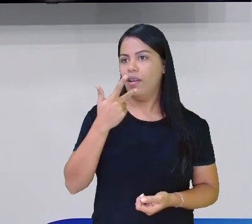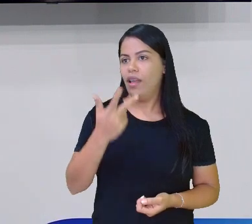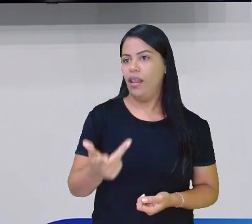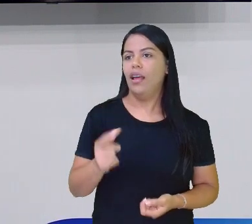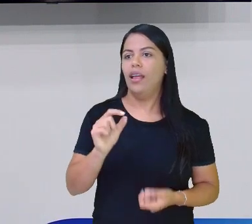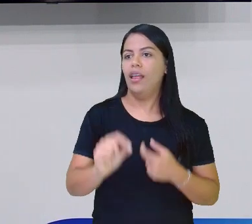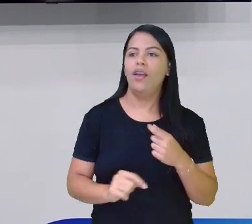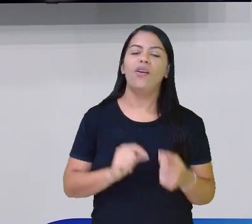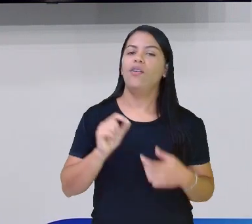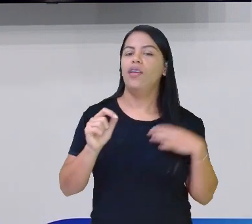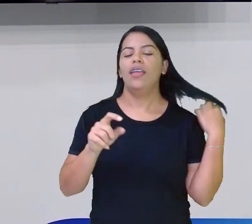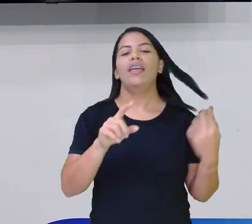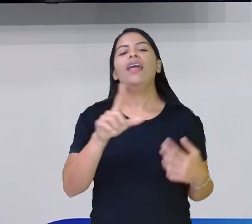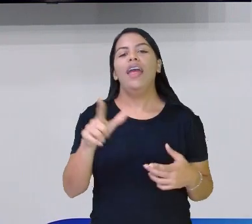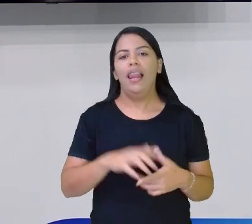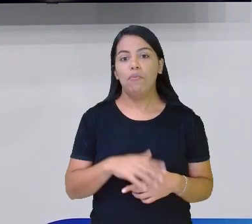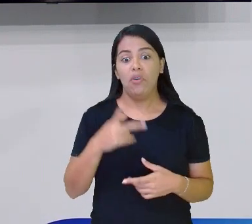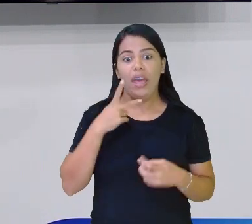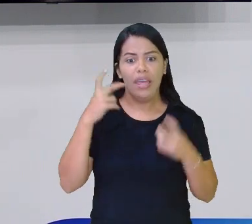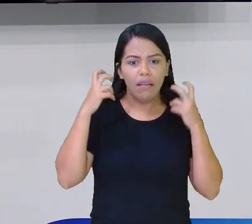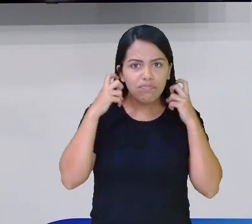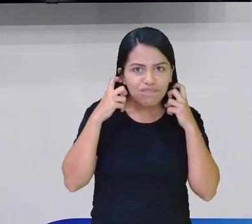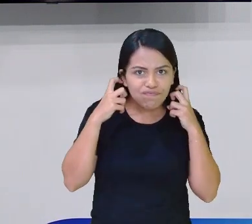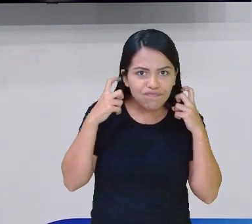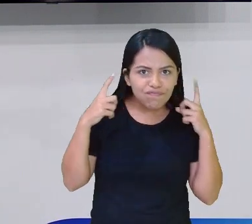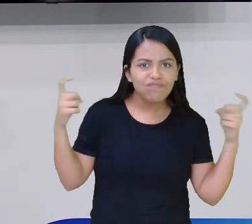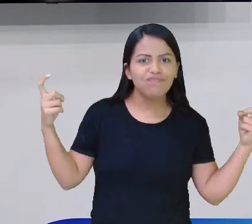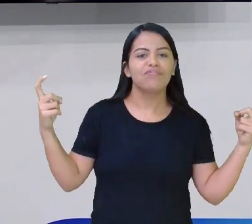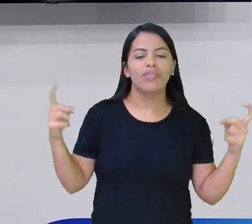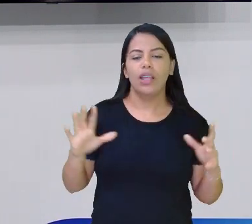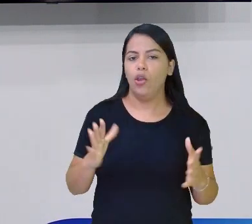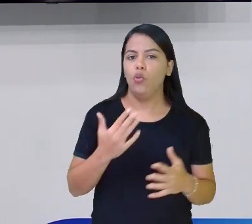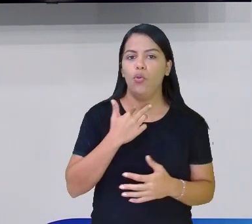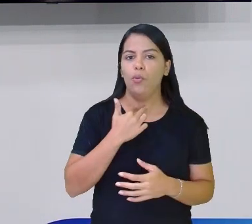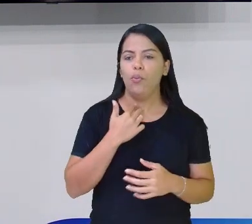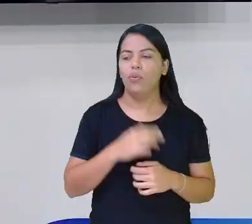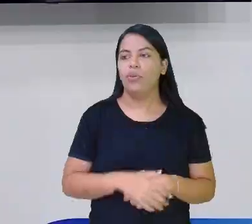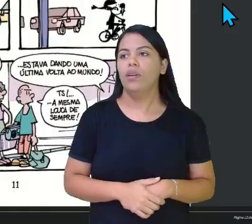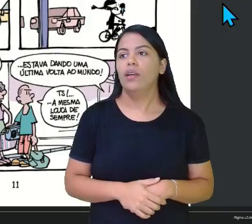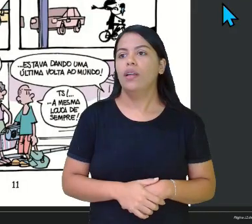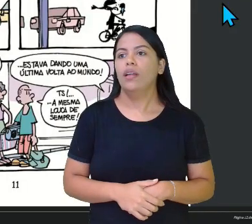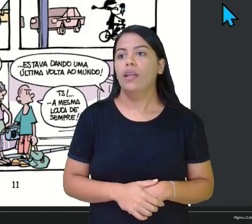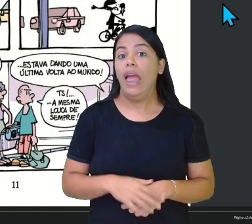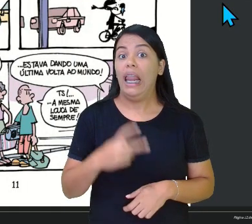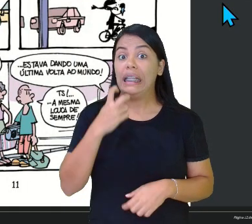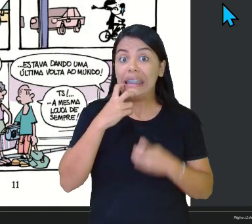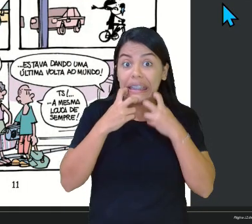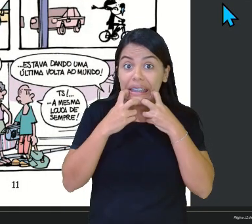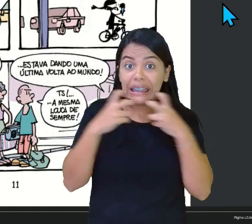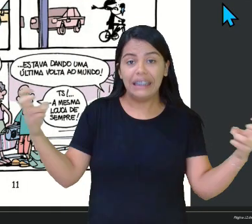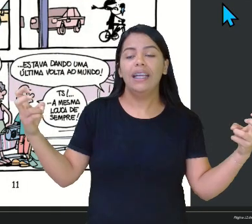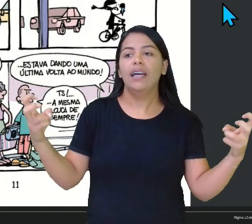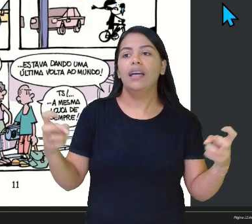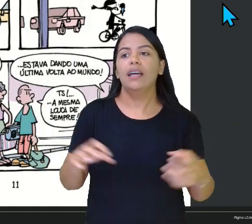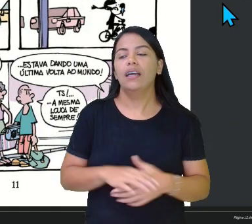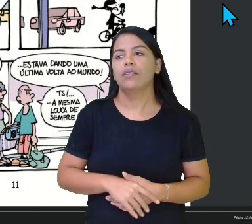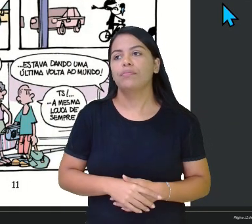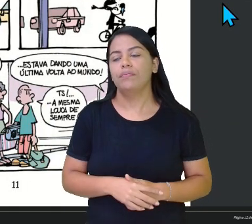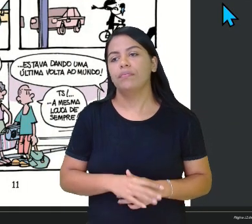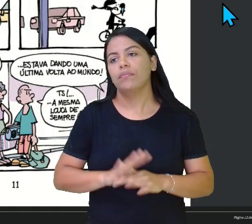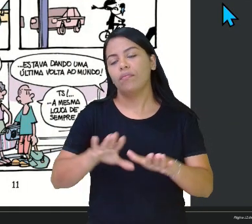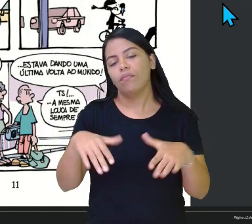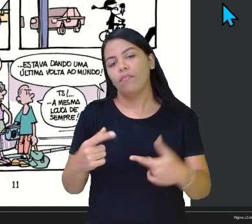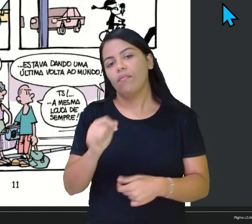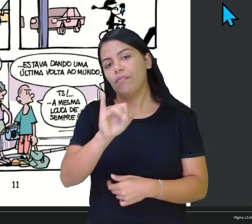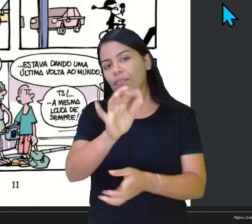dar no ouvido de vocês, né, aquele barulho, aquele susto. Pode abrir a tela, por favor? Então, ela está gritando. Então, se você